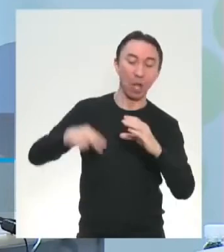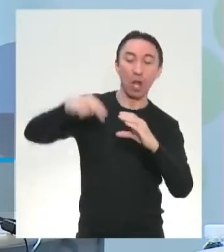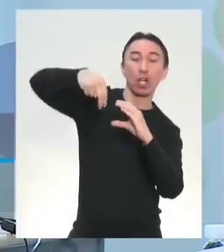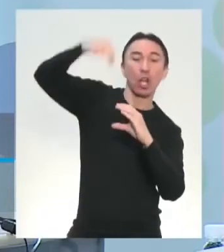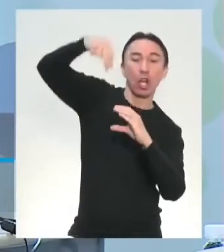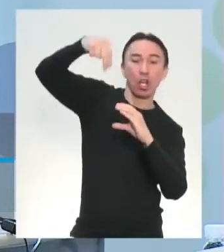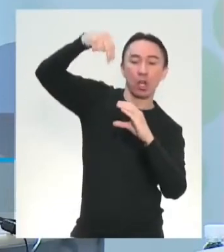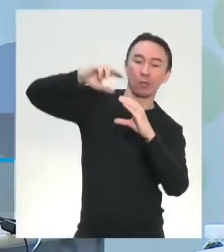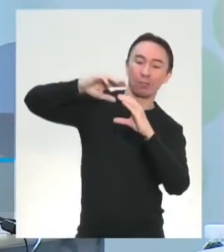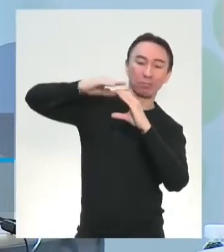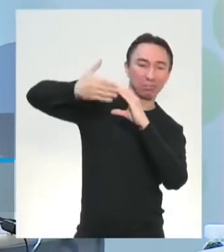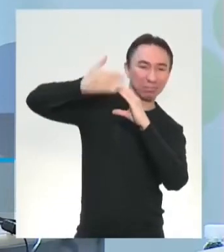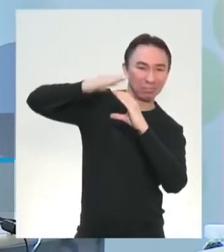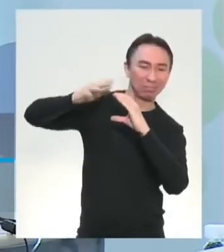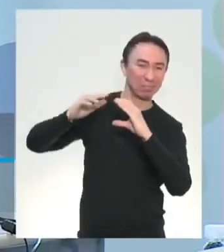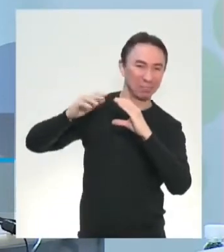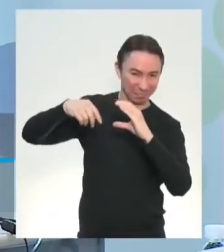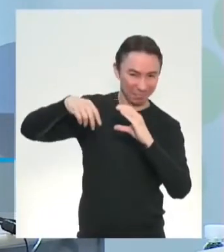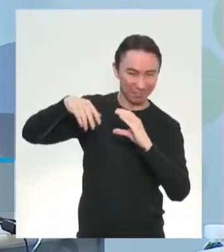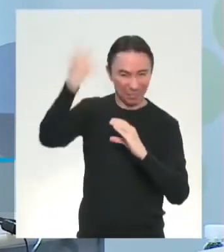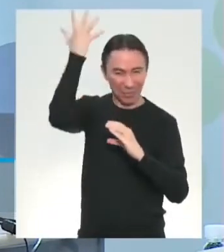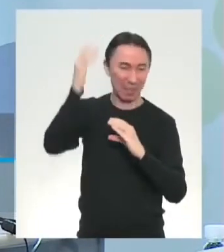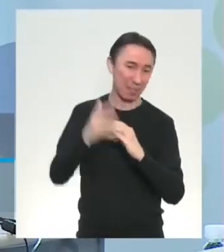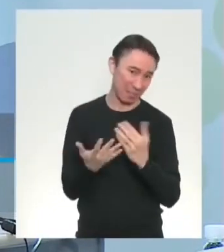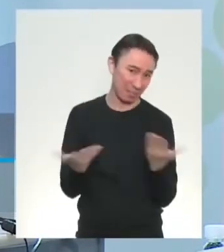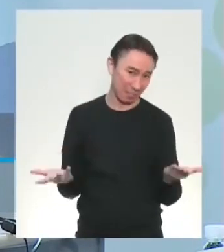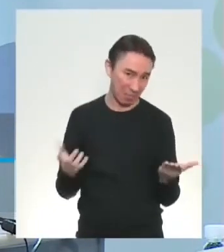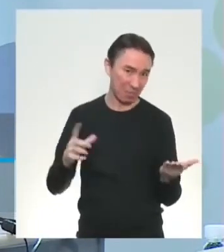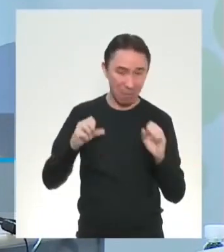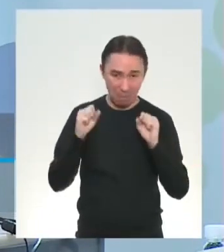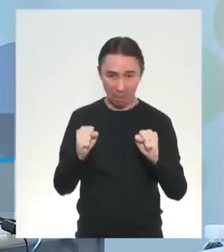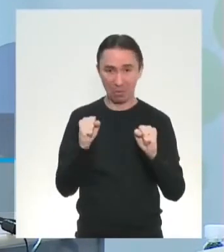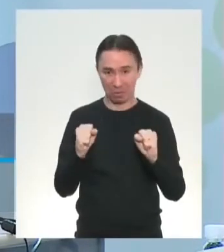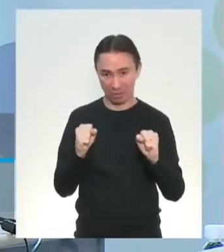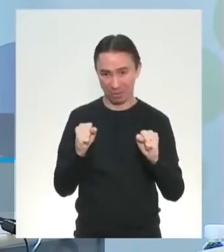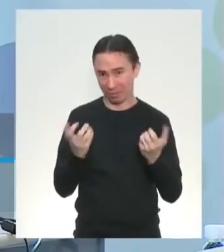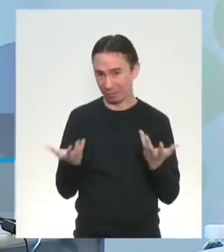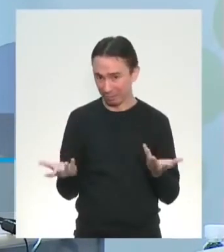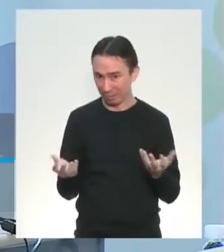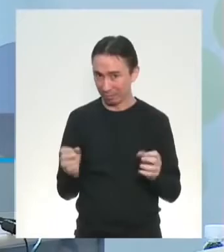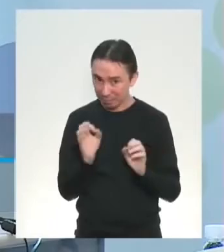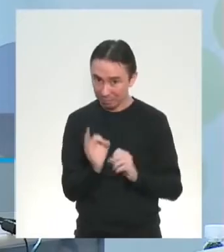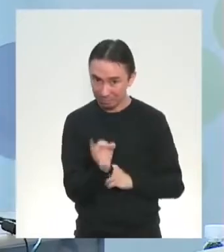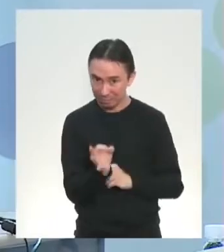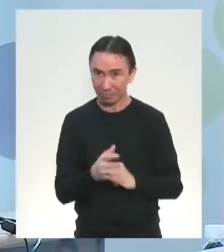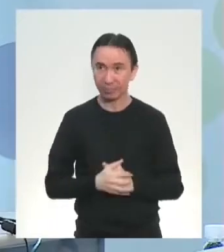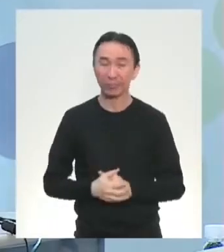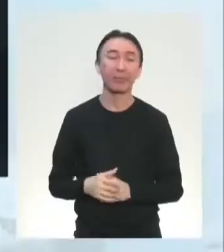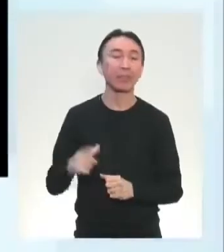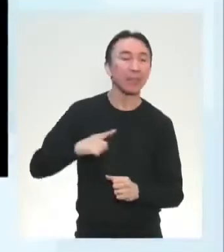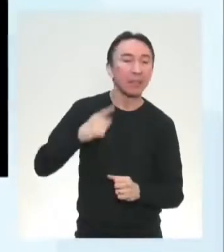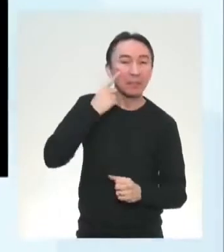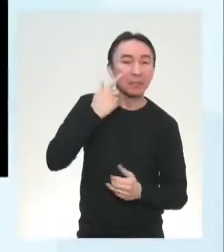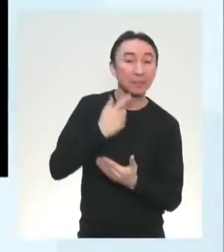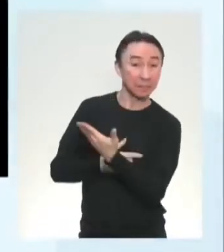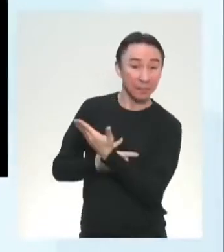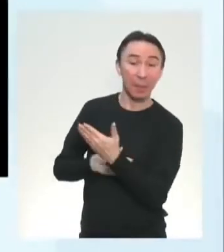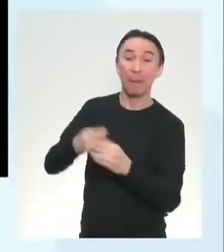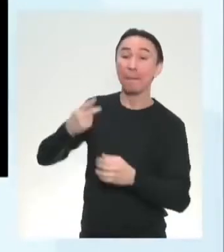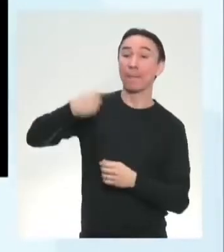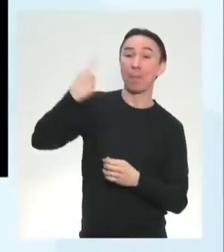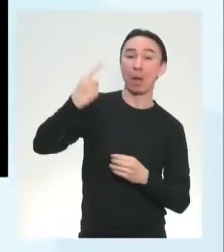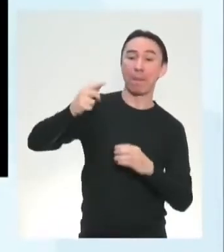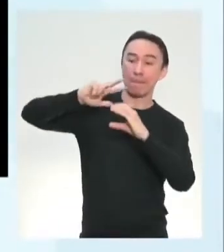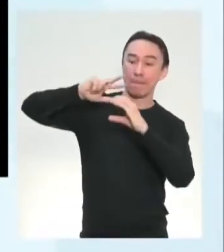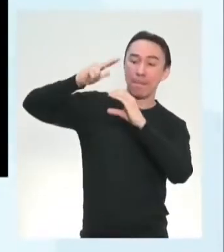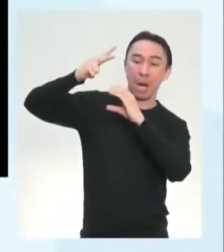que pode ocasionar aí desastres no nosso espaço, tá certo? Tem aqui a imagem do primeiro satélite lançado,